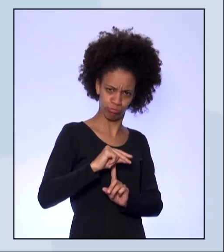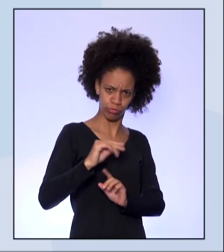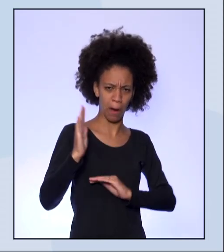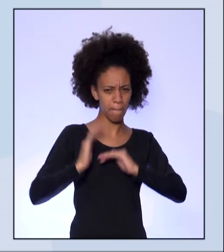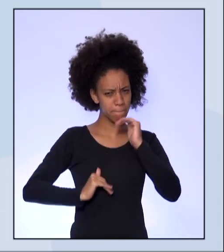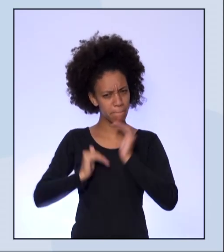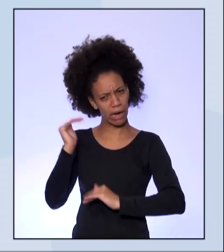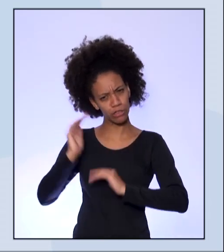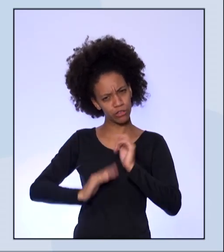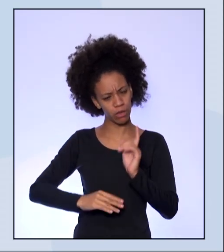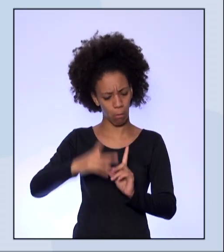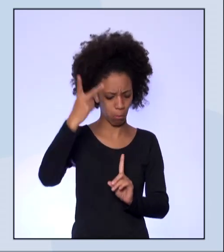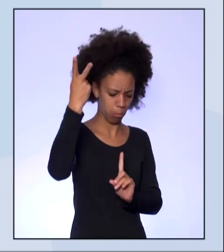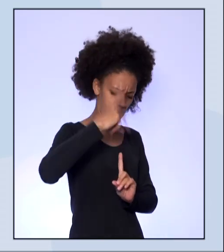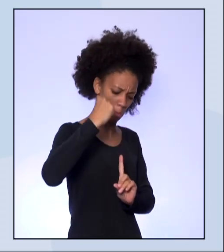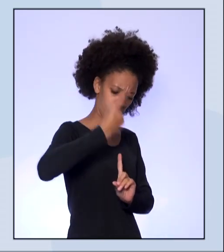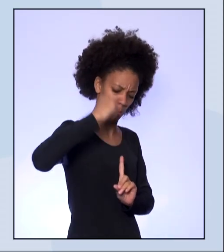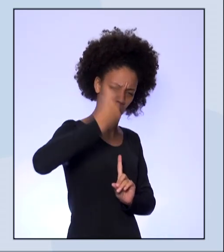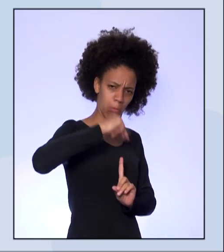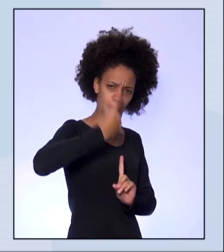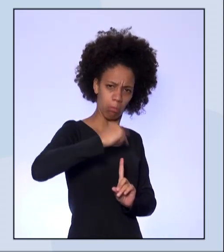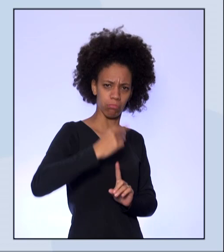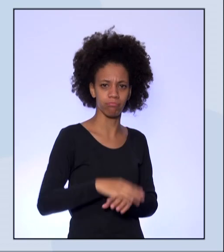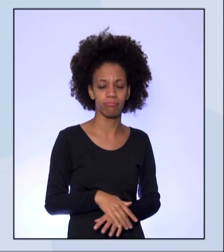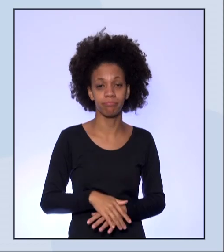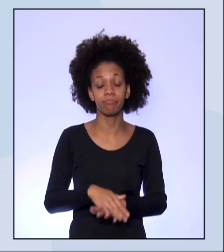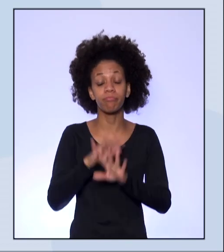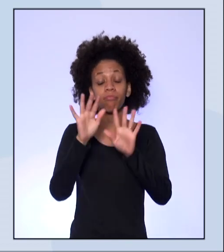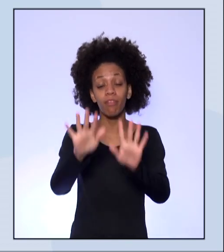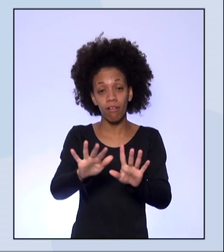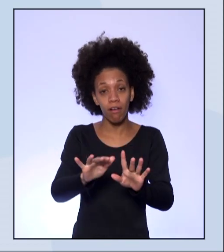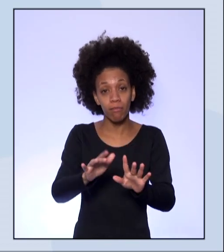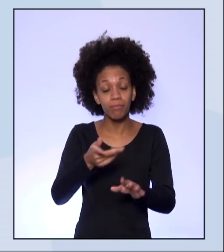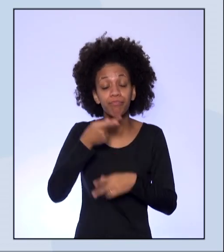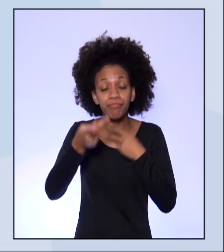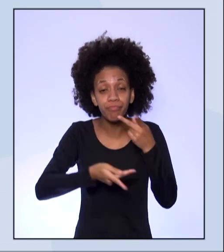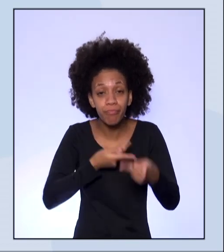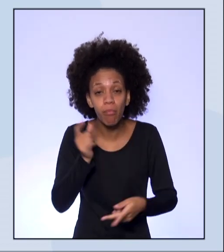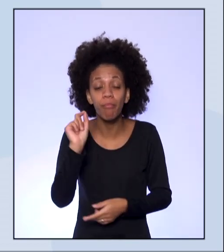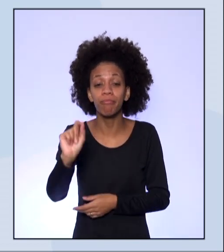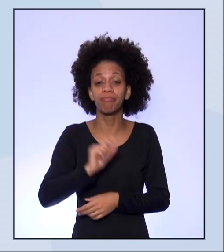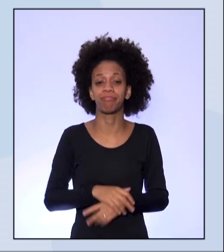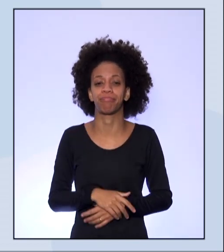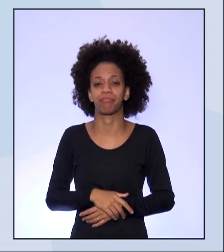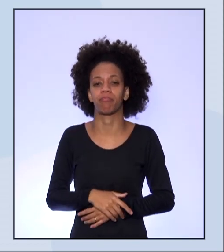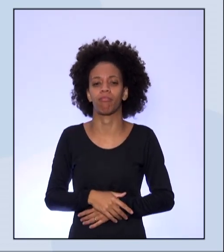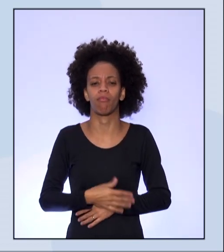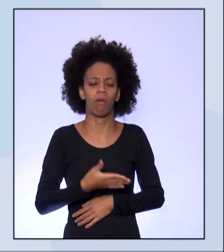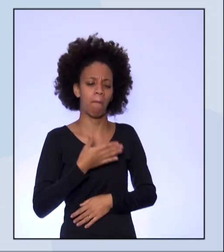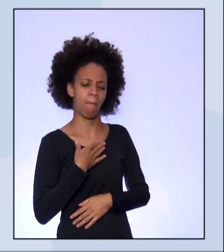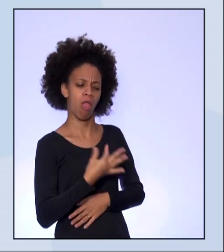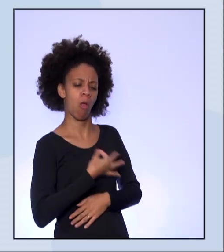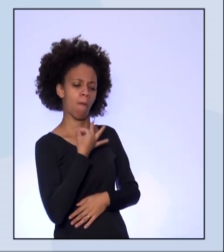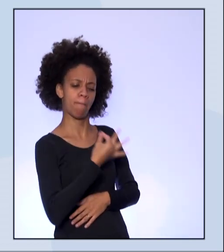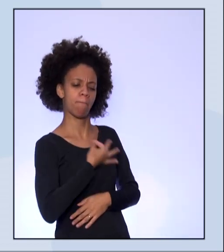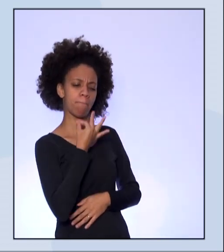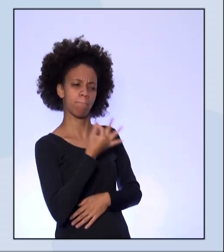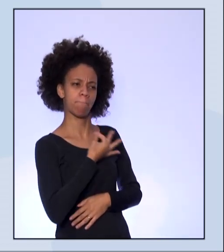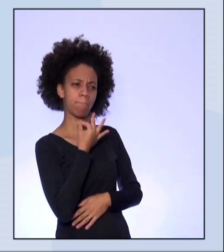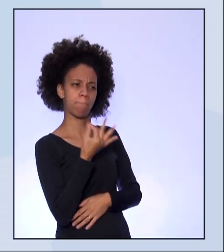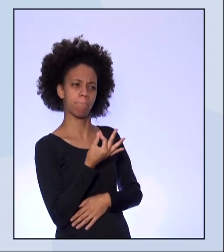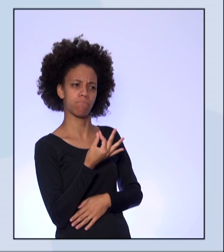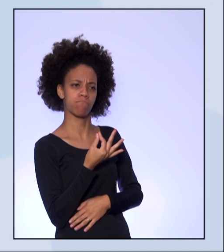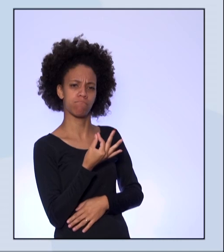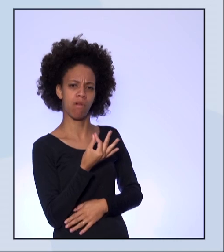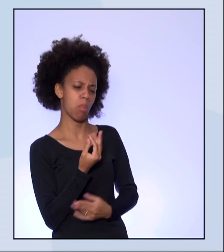praticar esse bastão na cabeça do outro. A fala deles é a seguinte: minha opinião não é